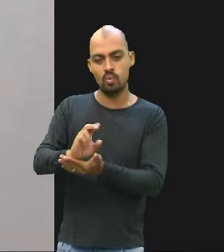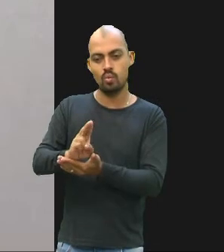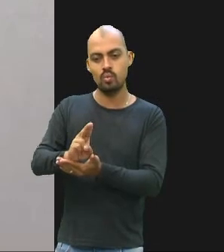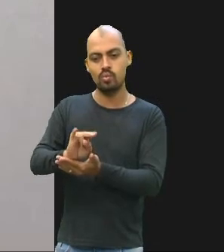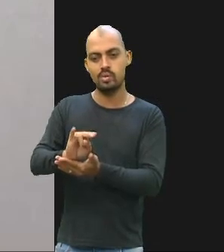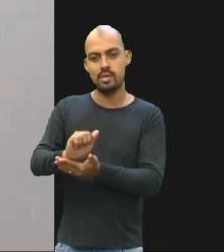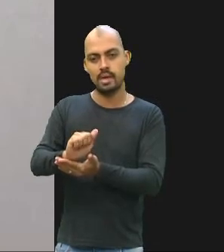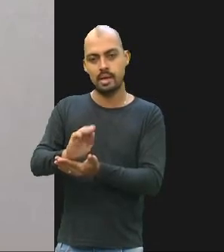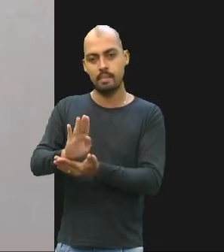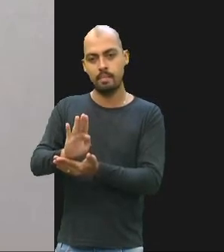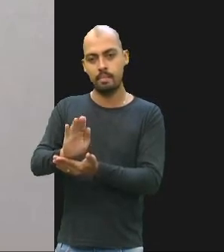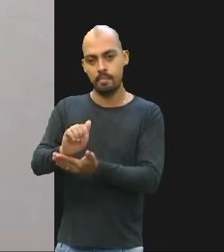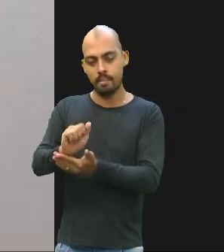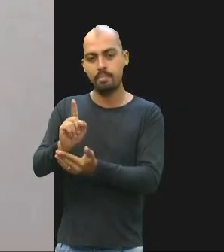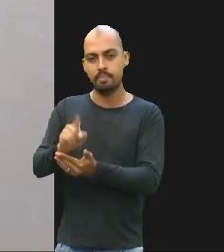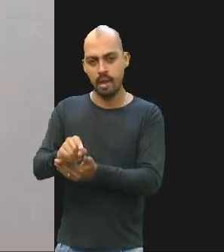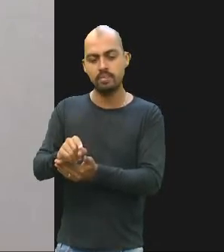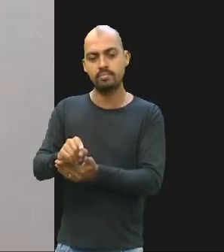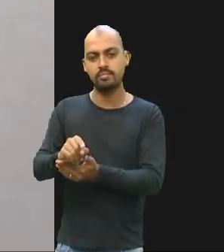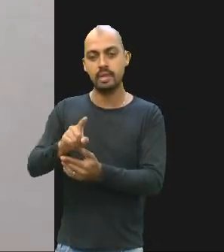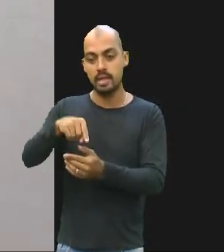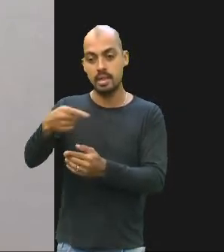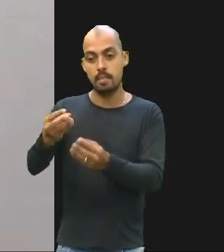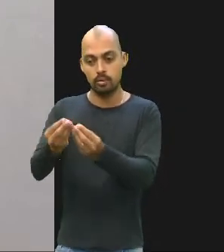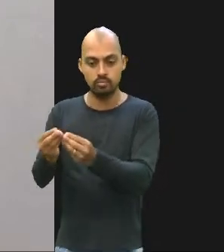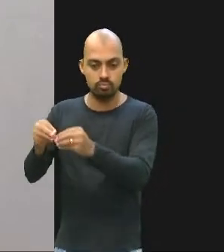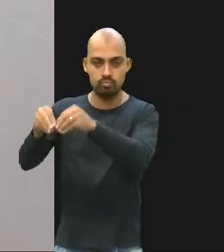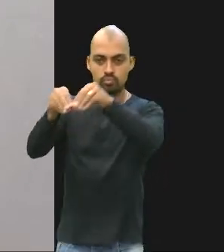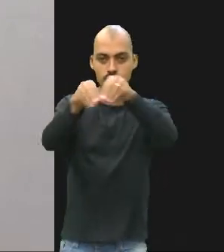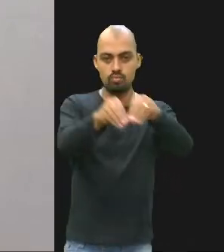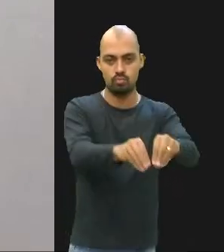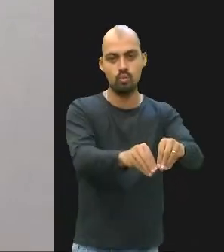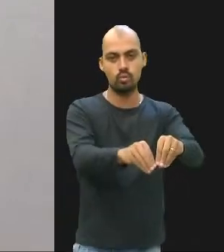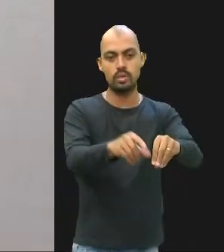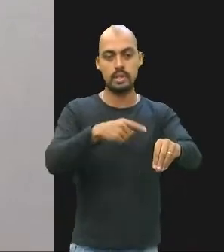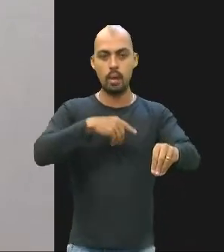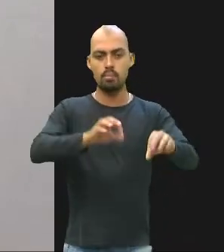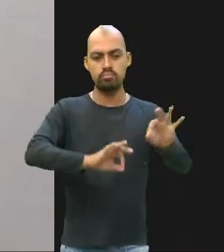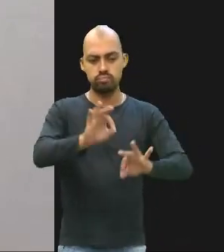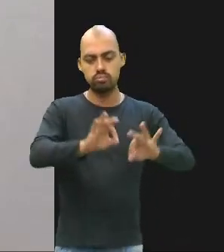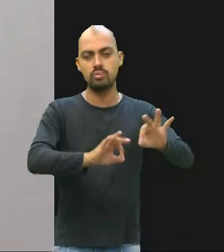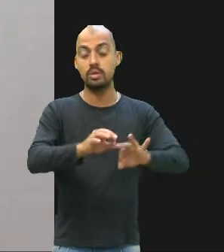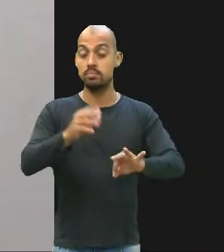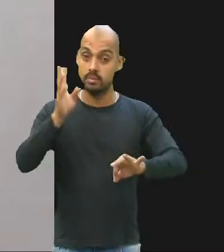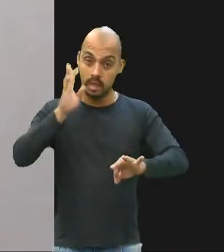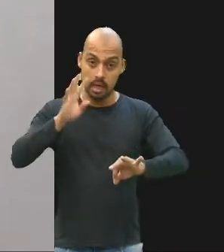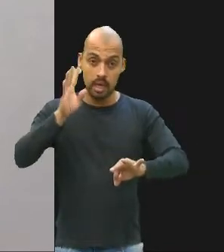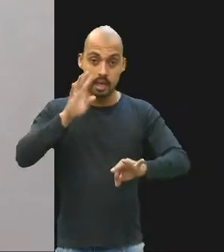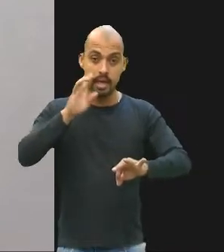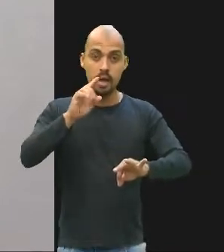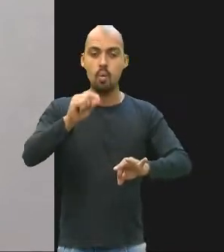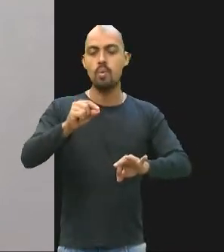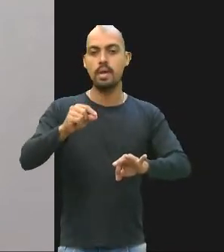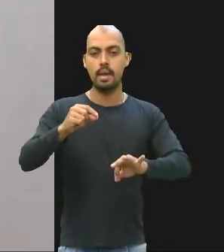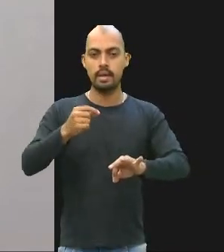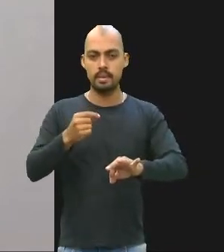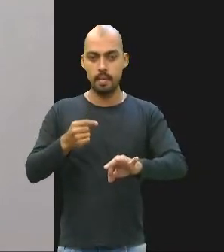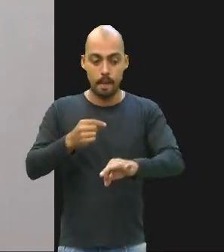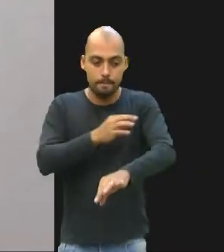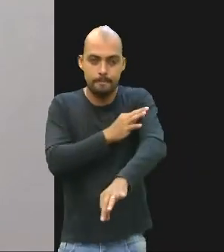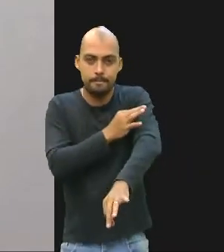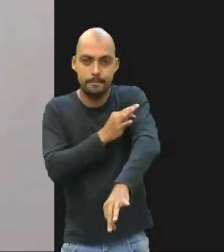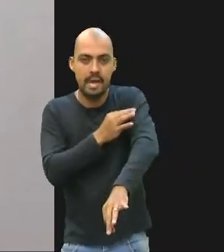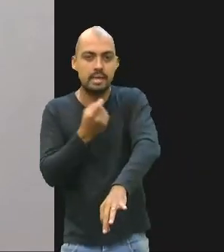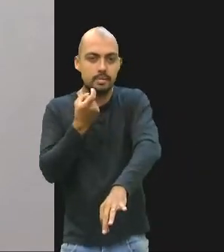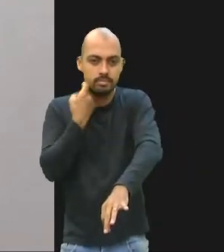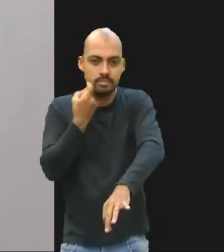foi transferida para um recinto de antas. Entraram com um projeto bem legal que a Ampara trouxe, que foi a pele de tilápia.